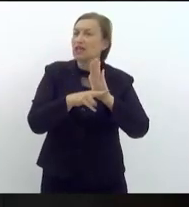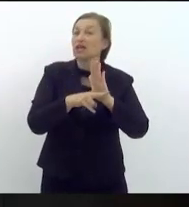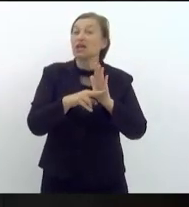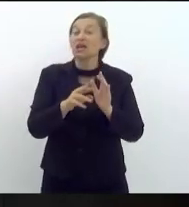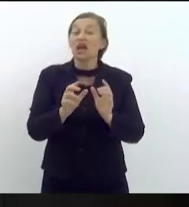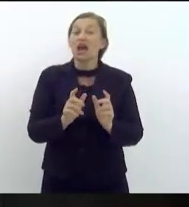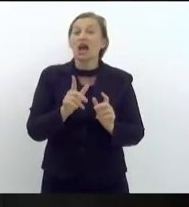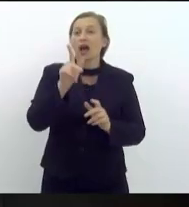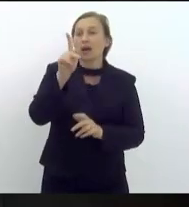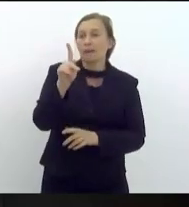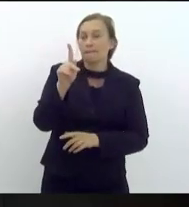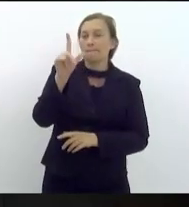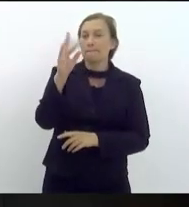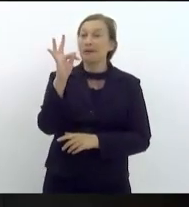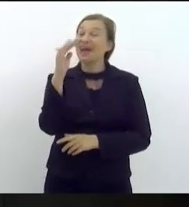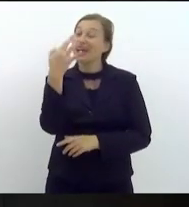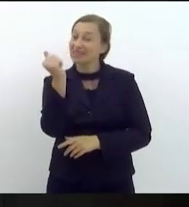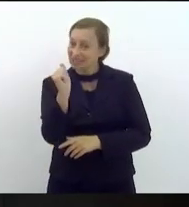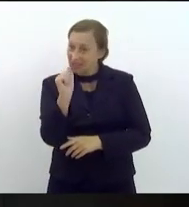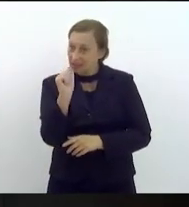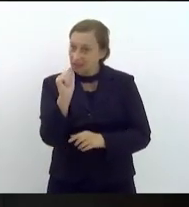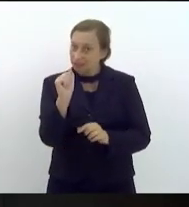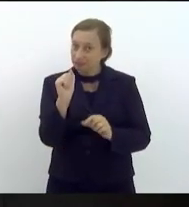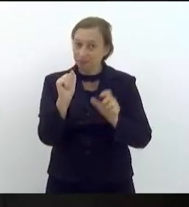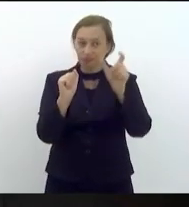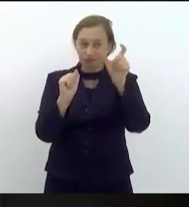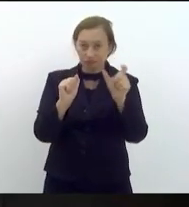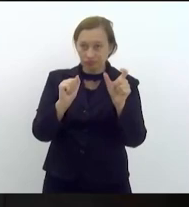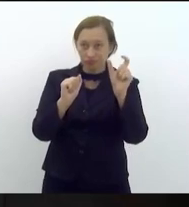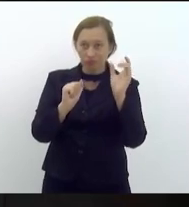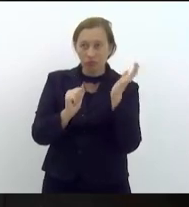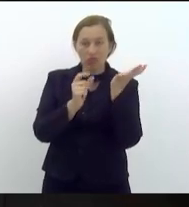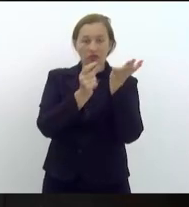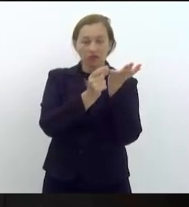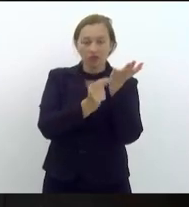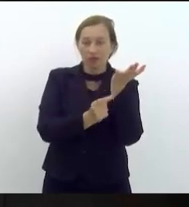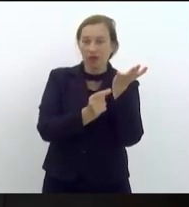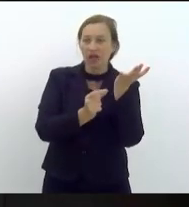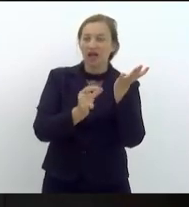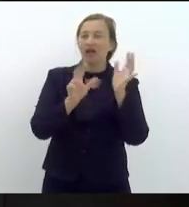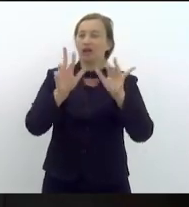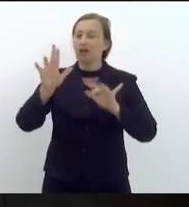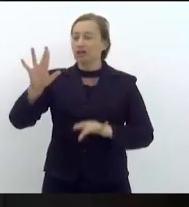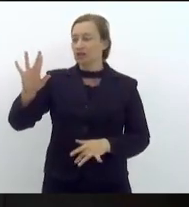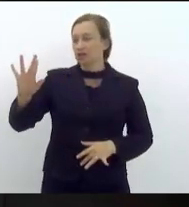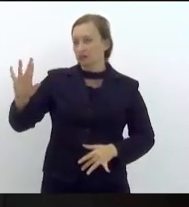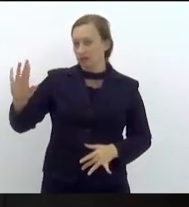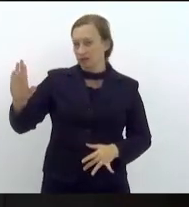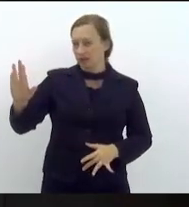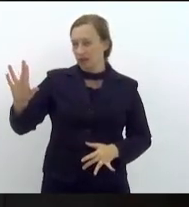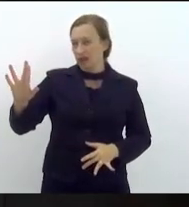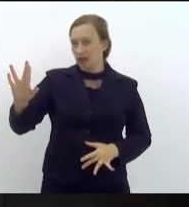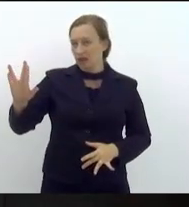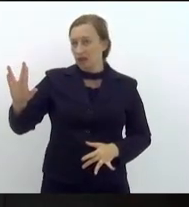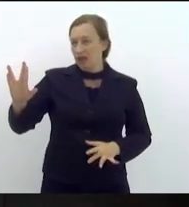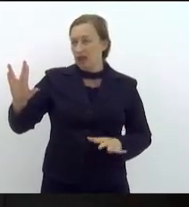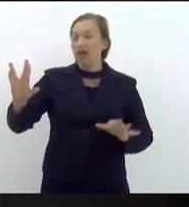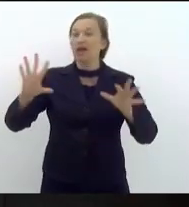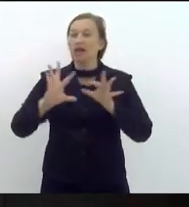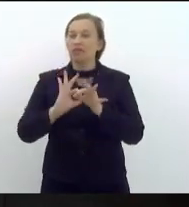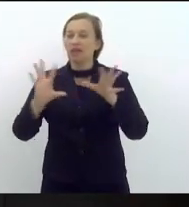planta cujo princípio ativo o canabidiol é aconselhado para várias